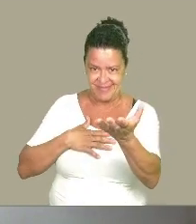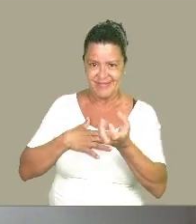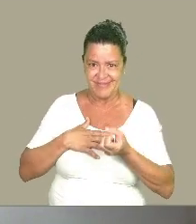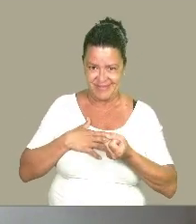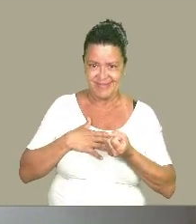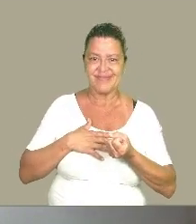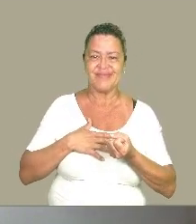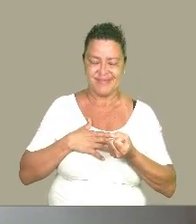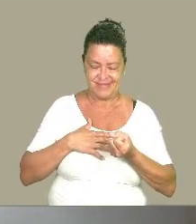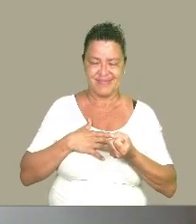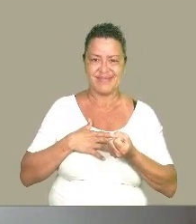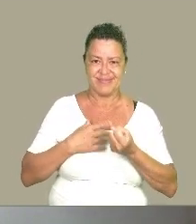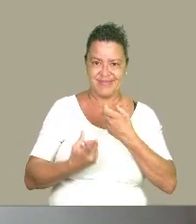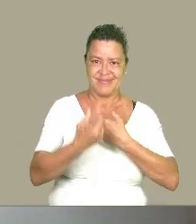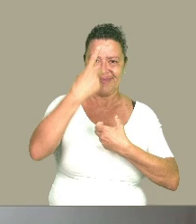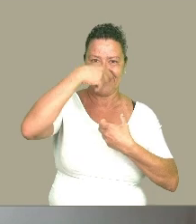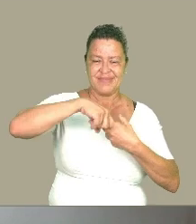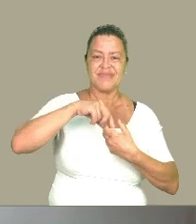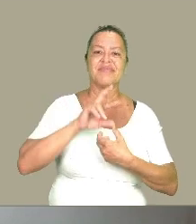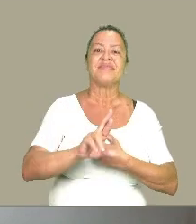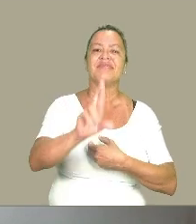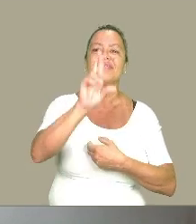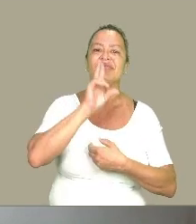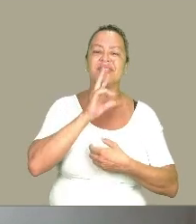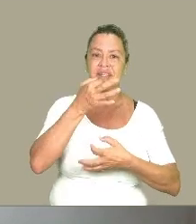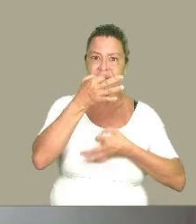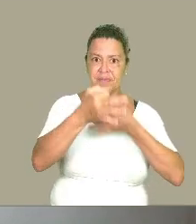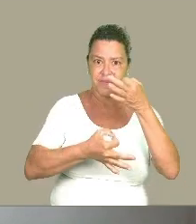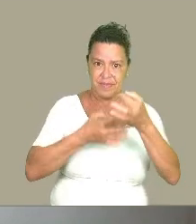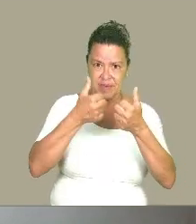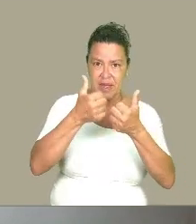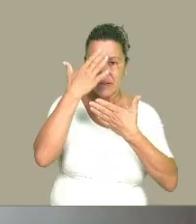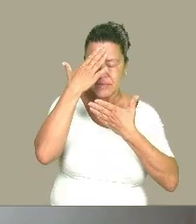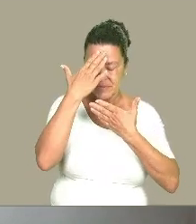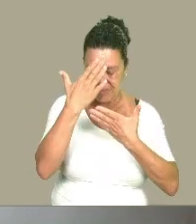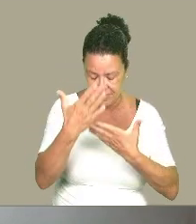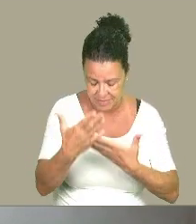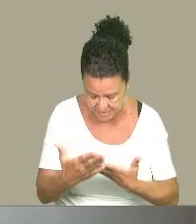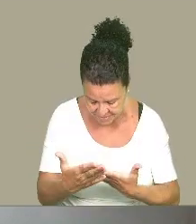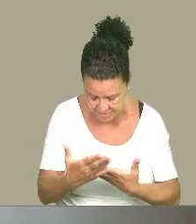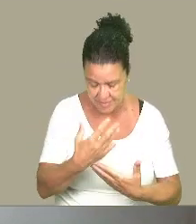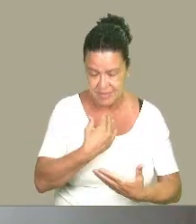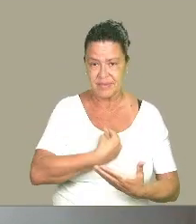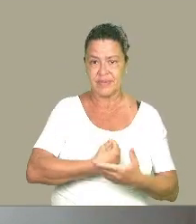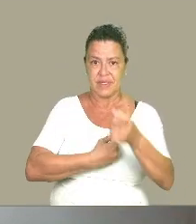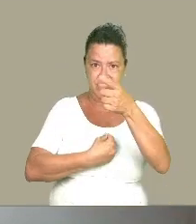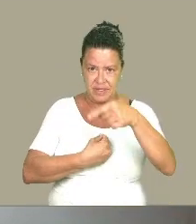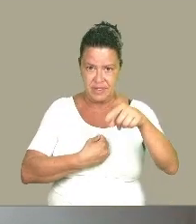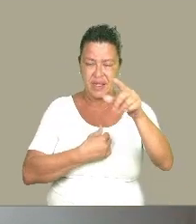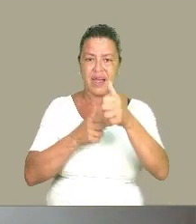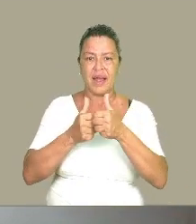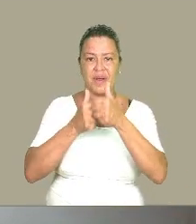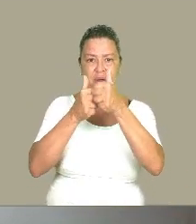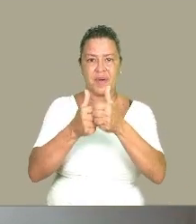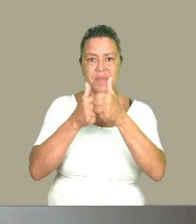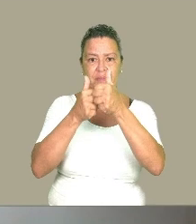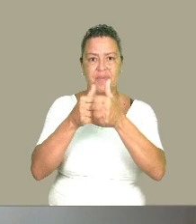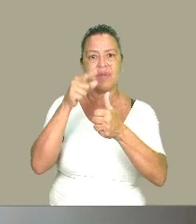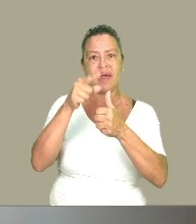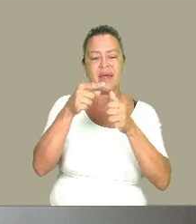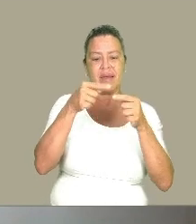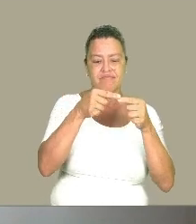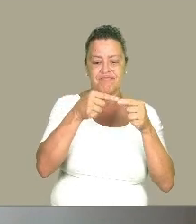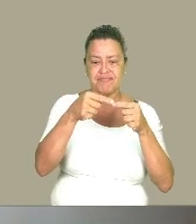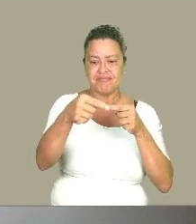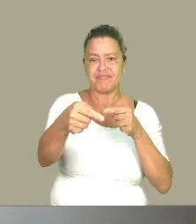receber esse retorno e essas sugestões. Agradecemos muito a presença de vocês, a companhia de vocês durante essa